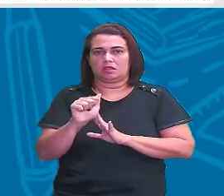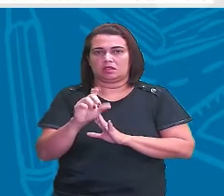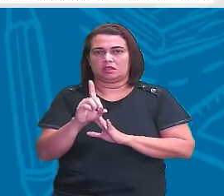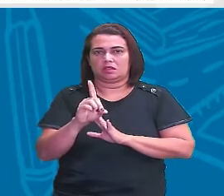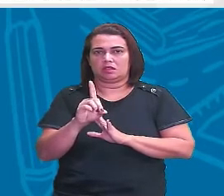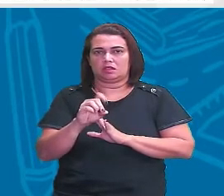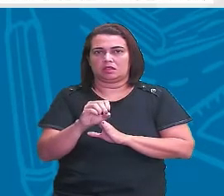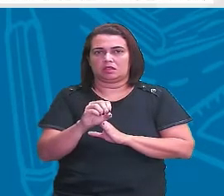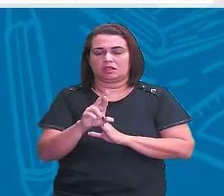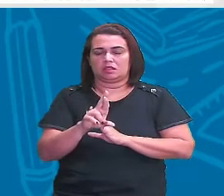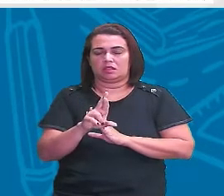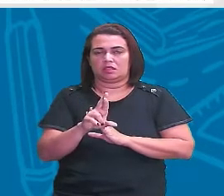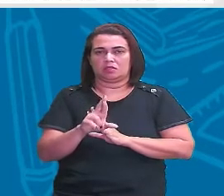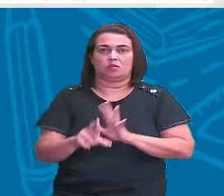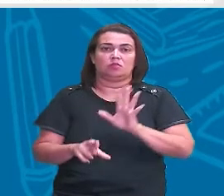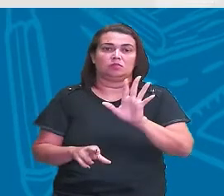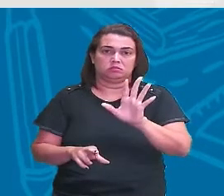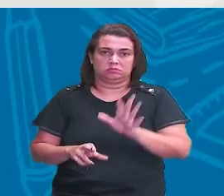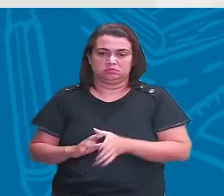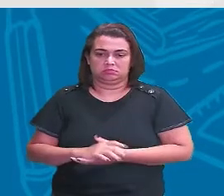polissílabas. Não esquece disso.